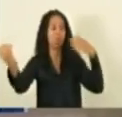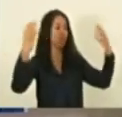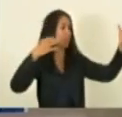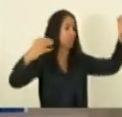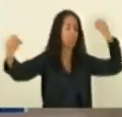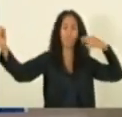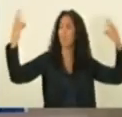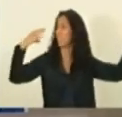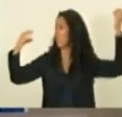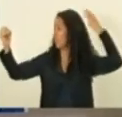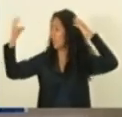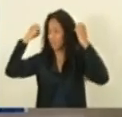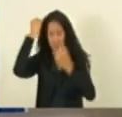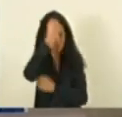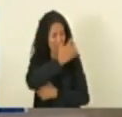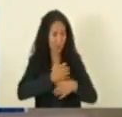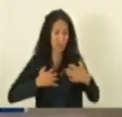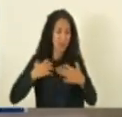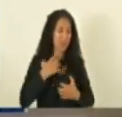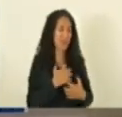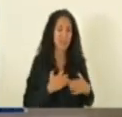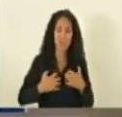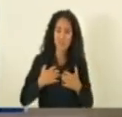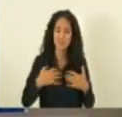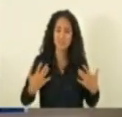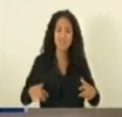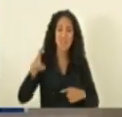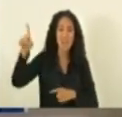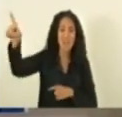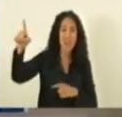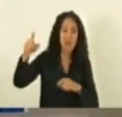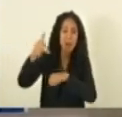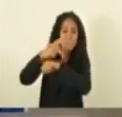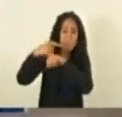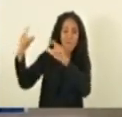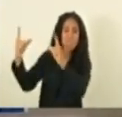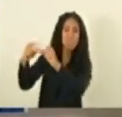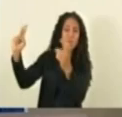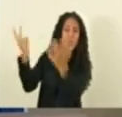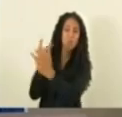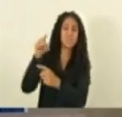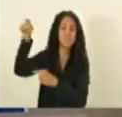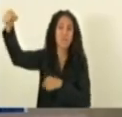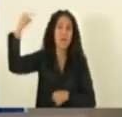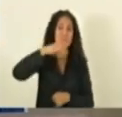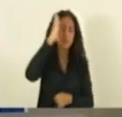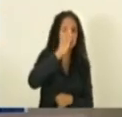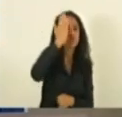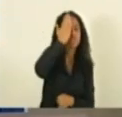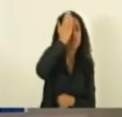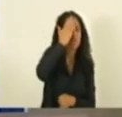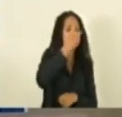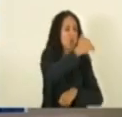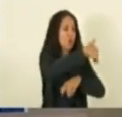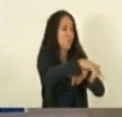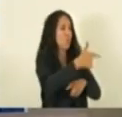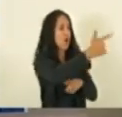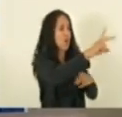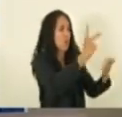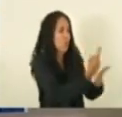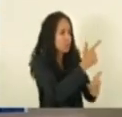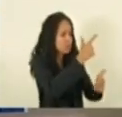bombardeiam de tudo quanto é lado. Uma coisa mal aconteceu lá no Japão, nós já estamos sabendo aqui, o que está acontecendo ali do outro lado da rua,